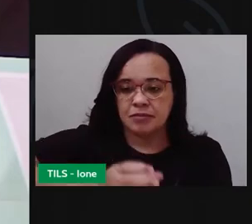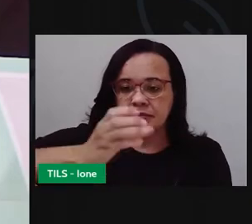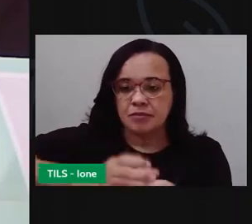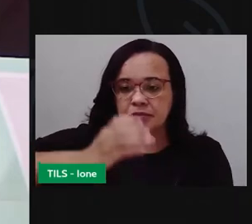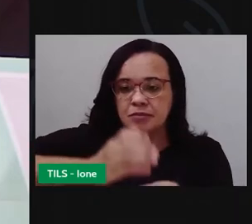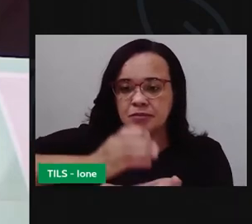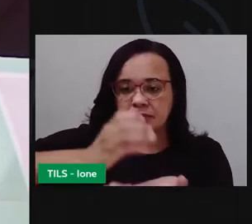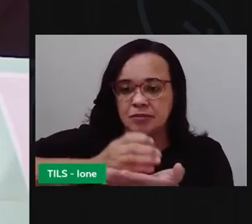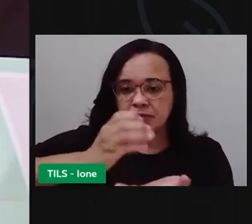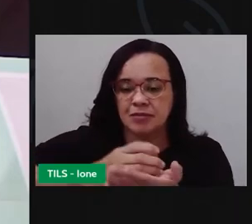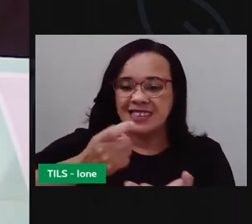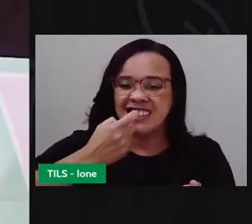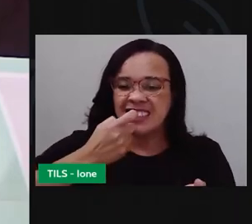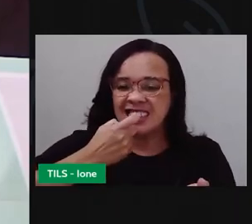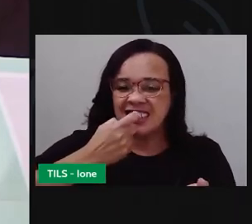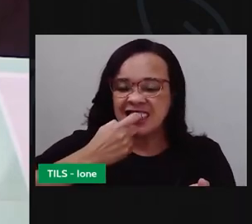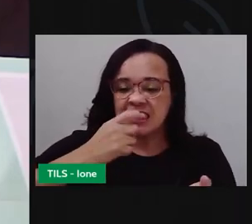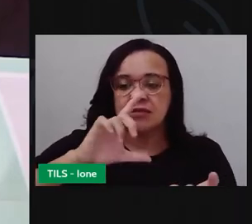descartáveis, tá?